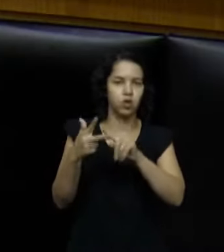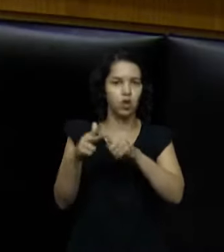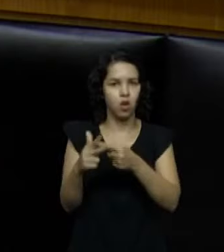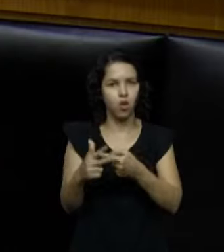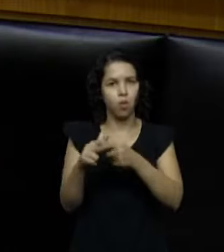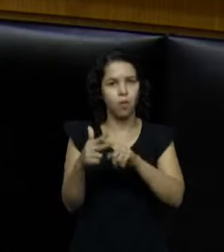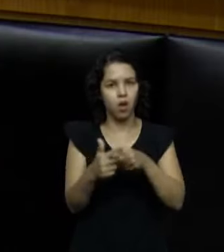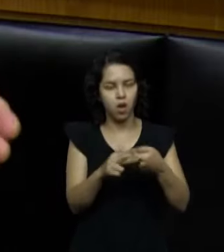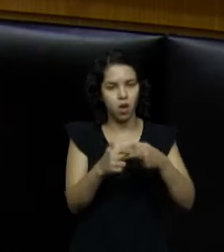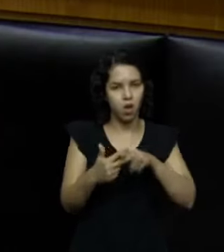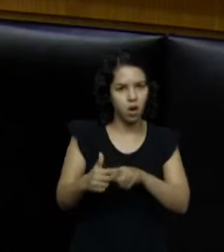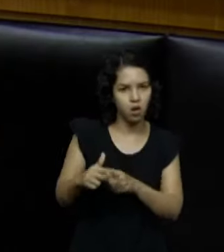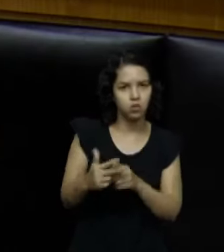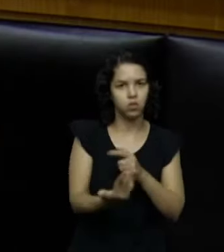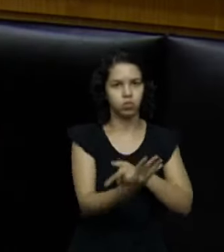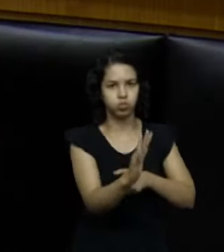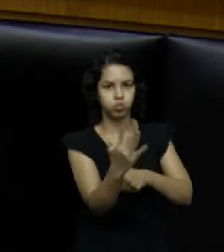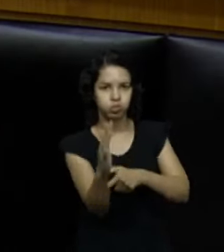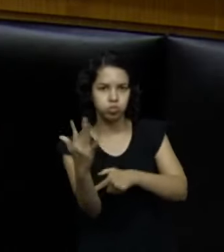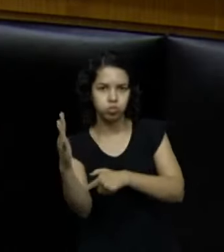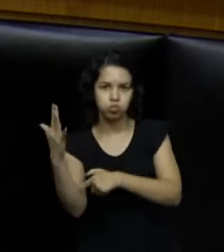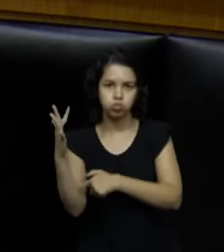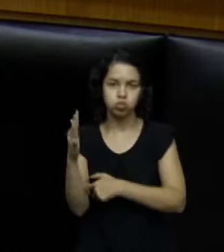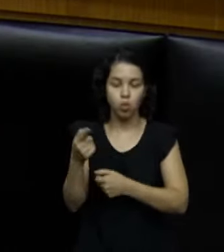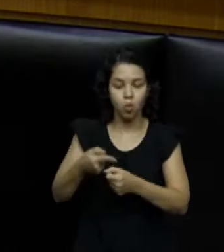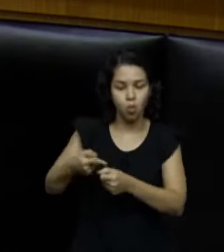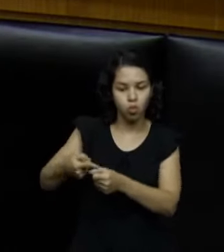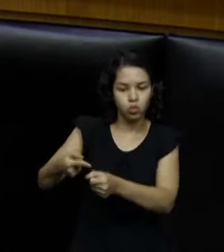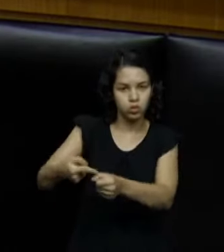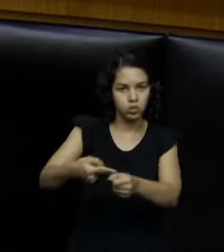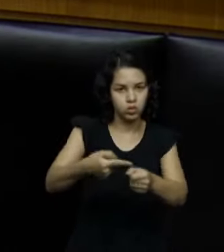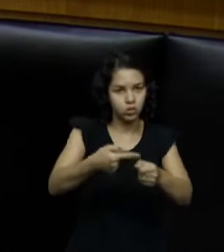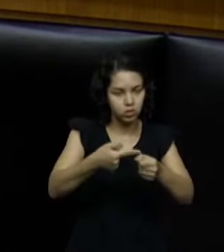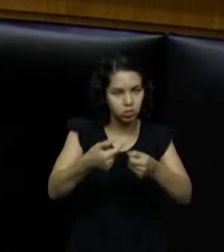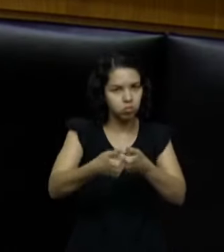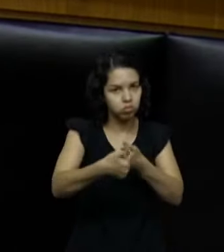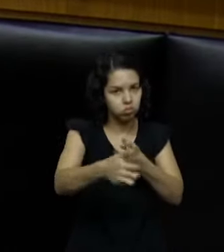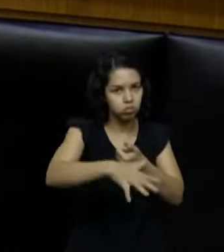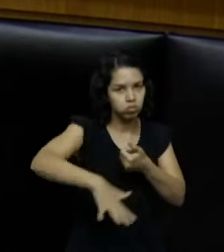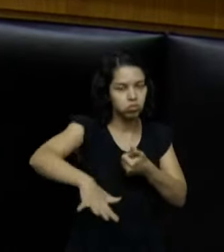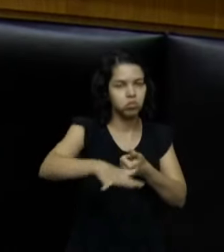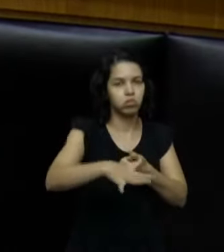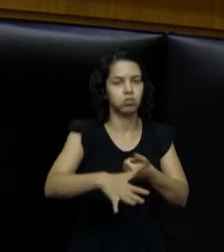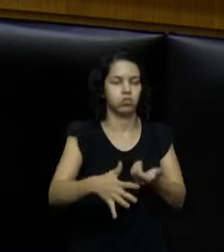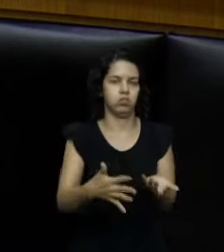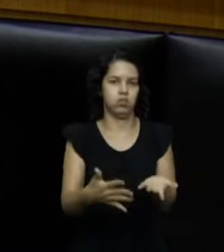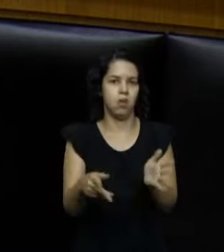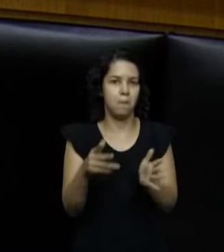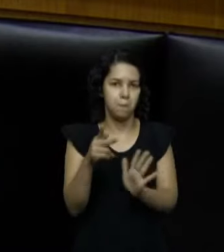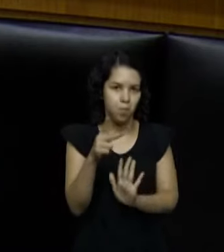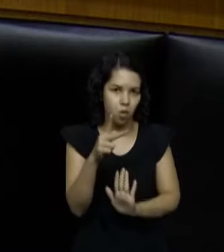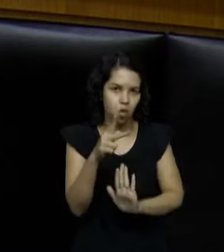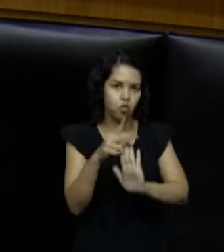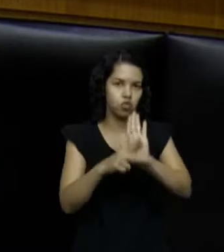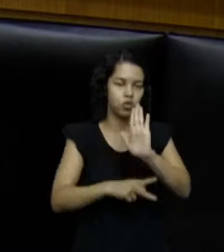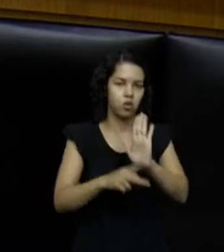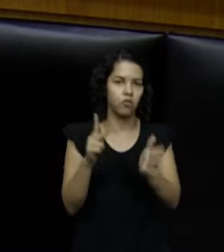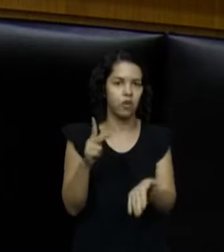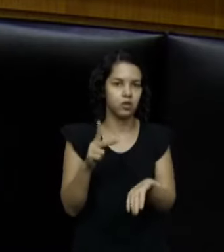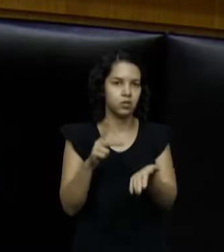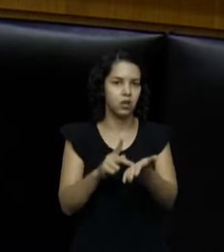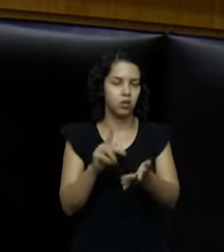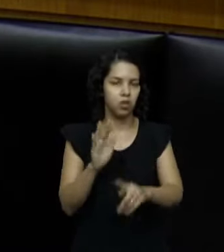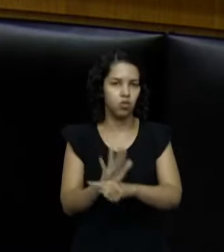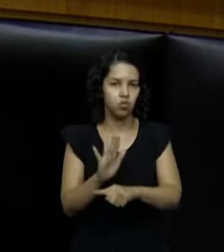ambiental nos municípios onde abrange esse Parque Nacional, em projetos que realmente sejam servíveis para toda